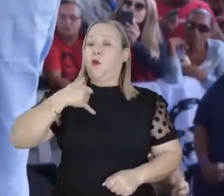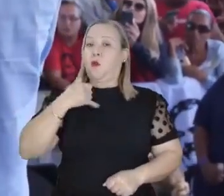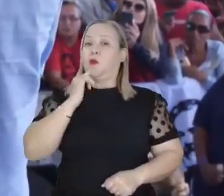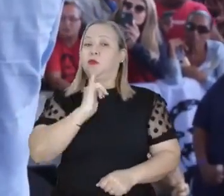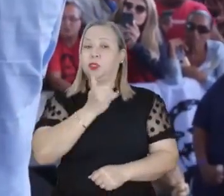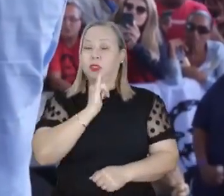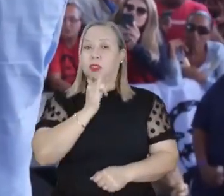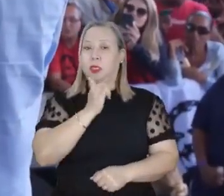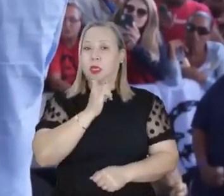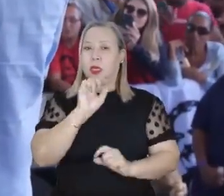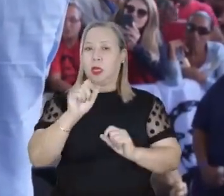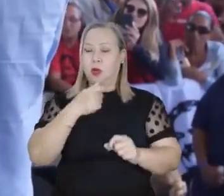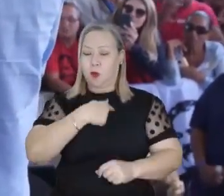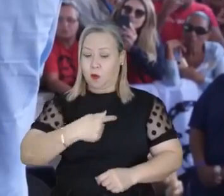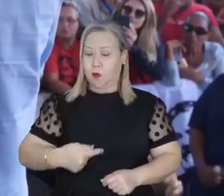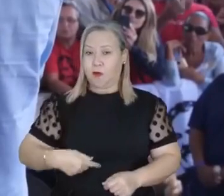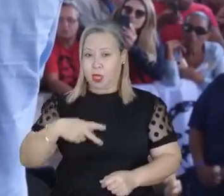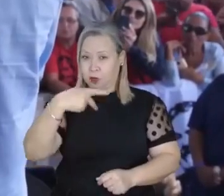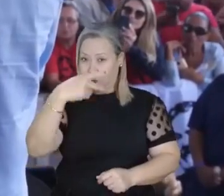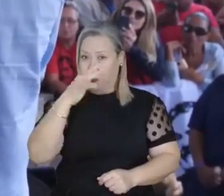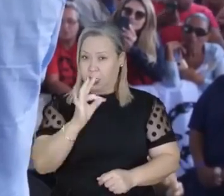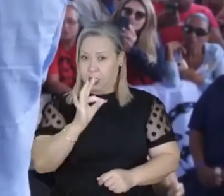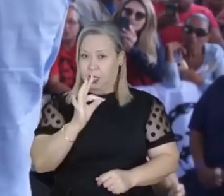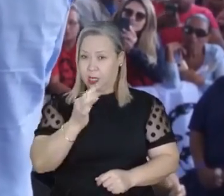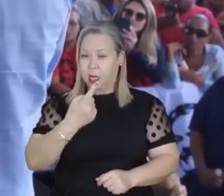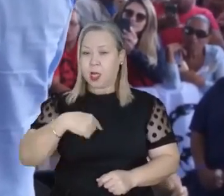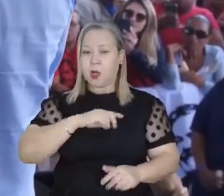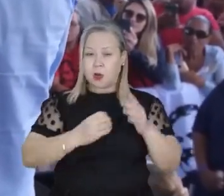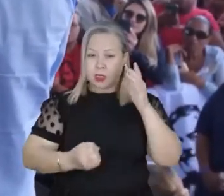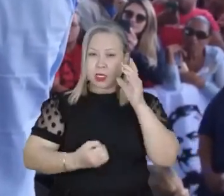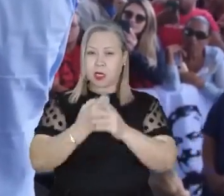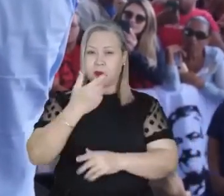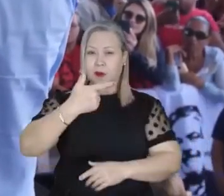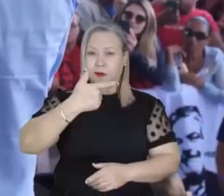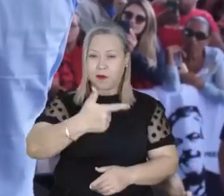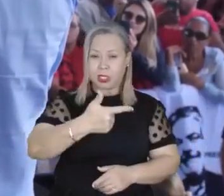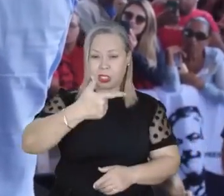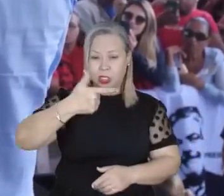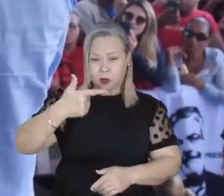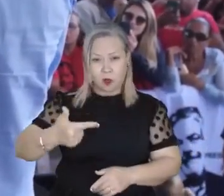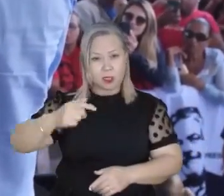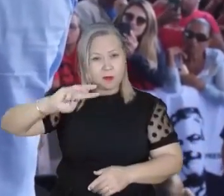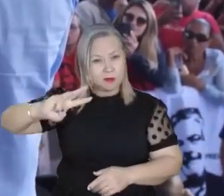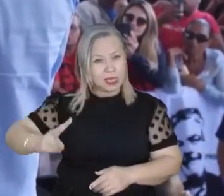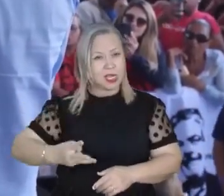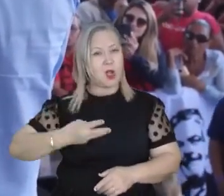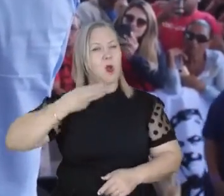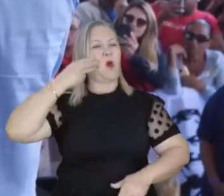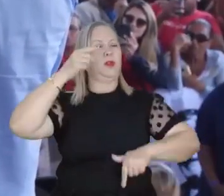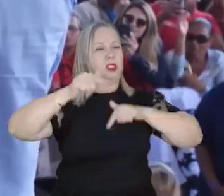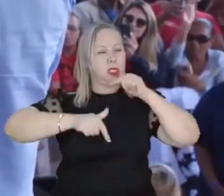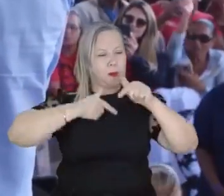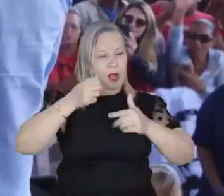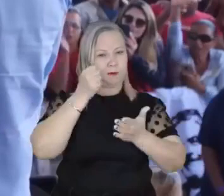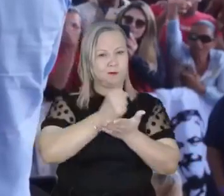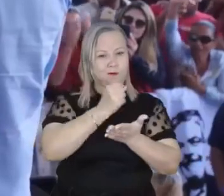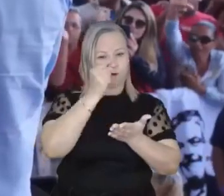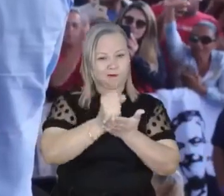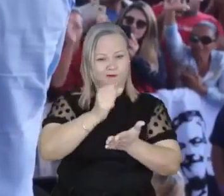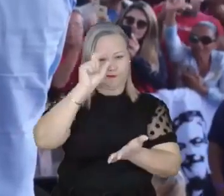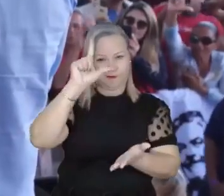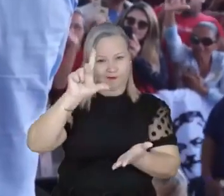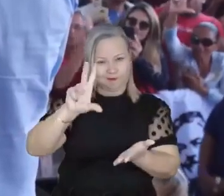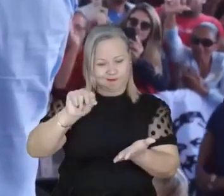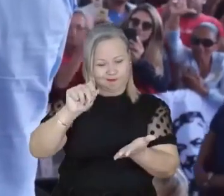PT, nós geramos 22 milhões de empregos com carteira profissional assinada.